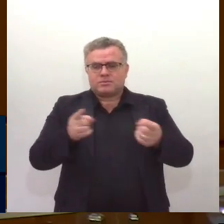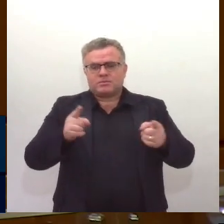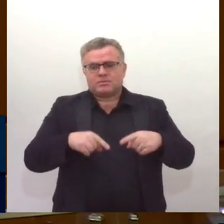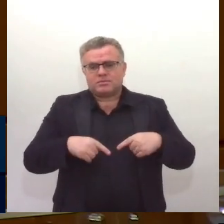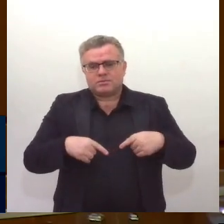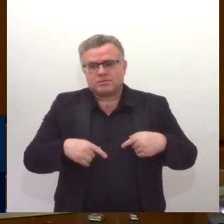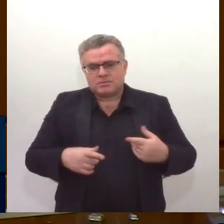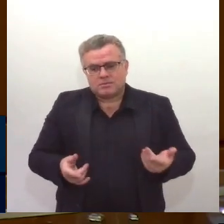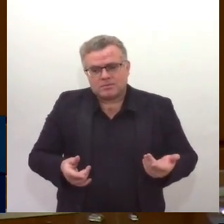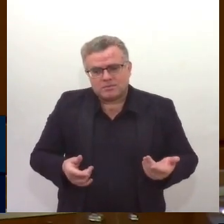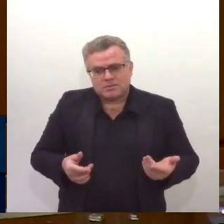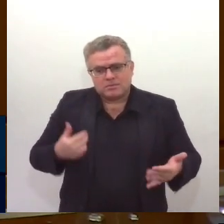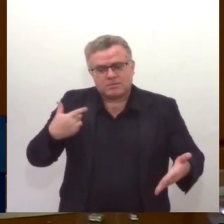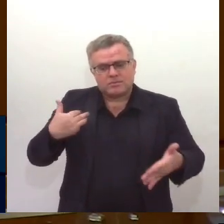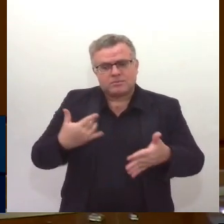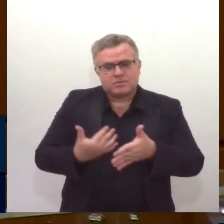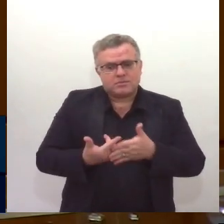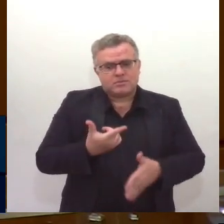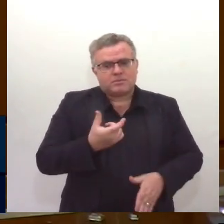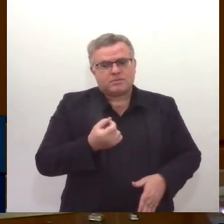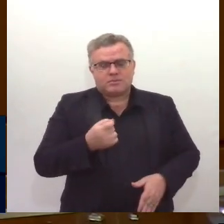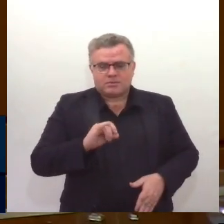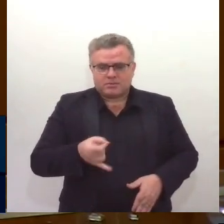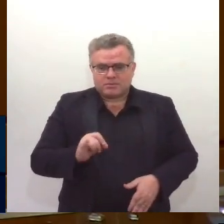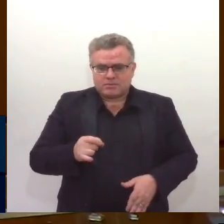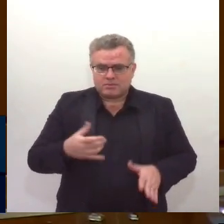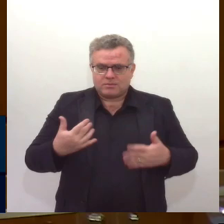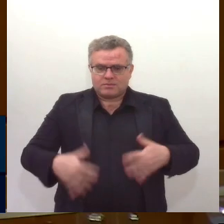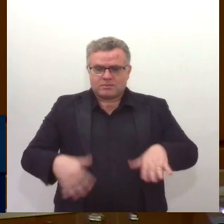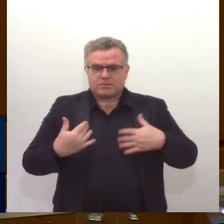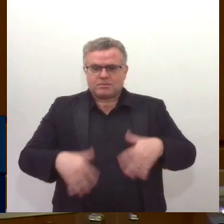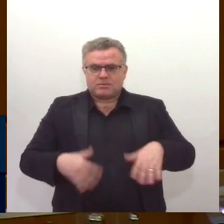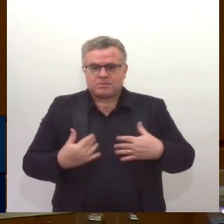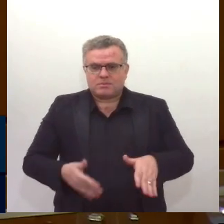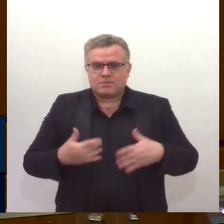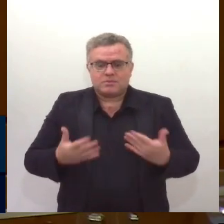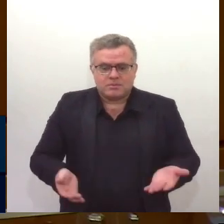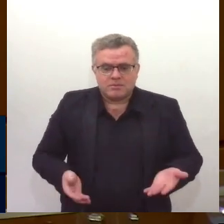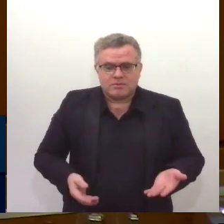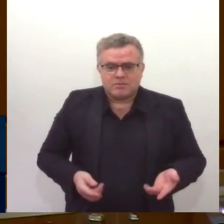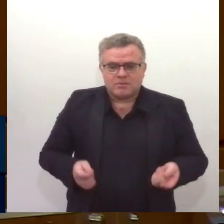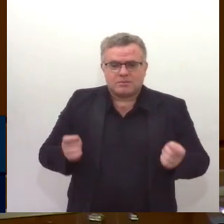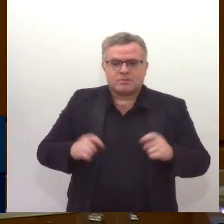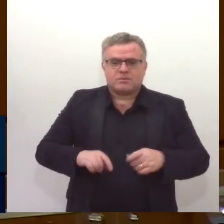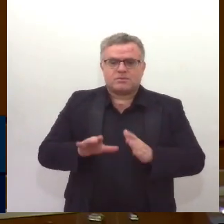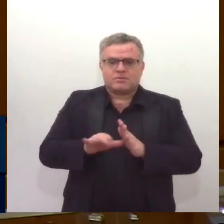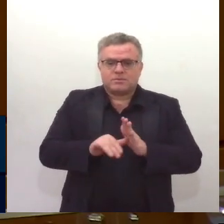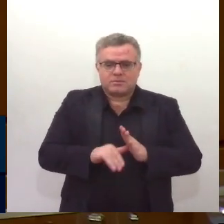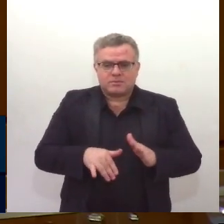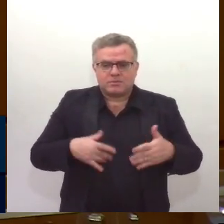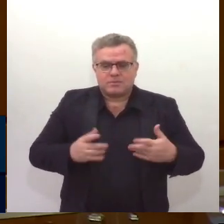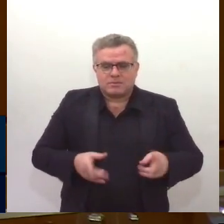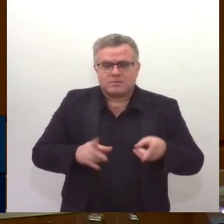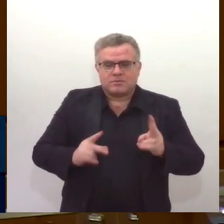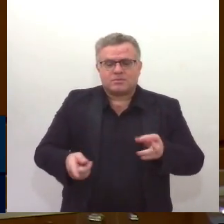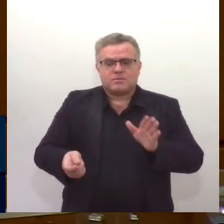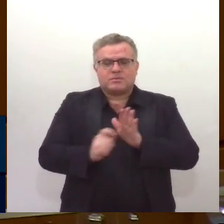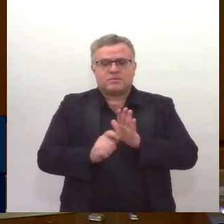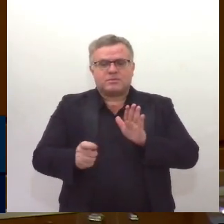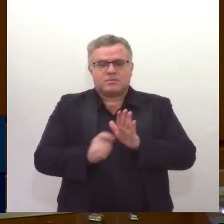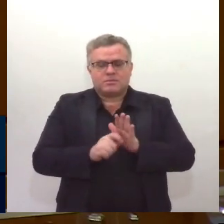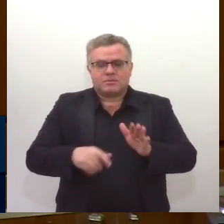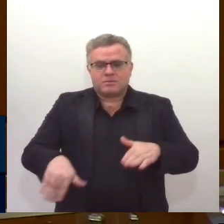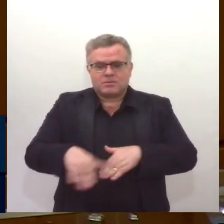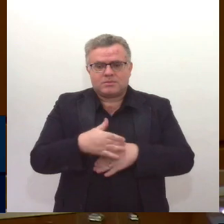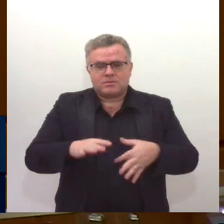de janeiro. Até o dia 20 de janeiro pode aloprarem, pode fumar maconha no meio da rua, pode invadir loja